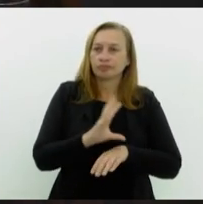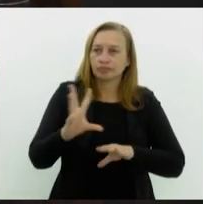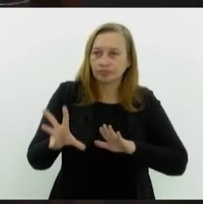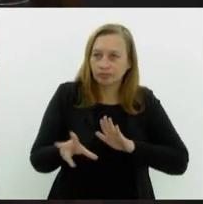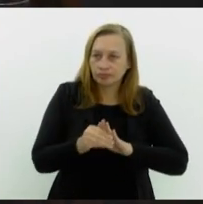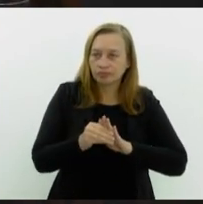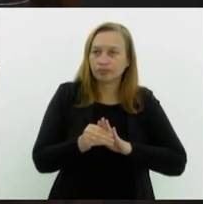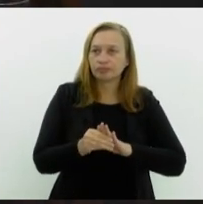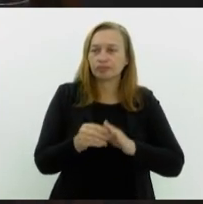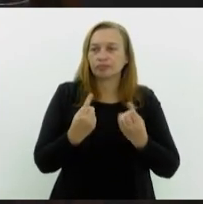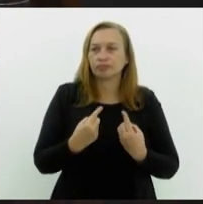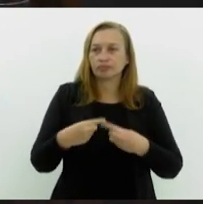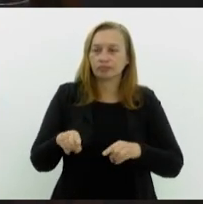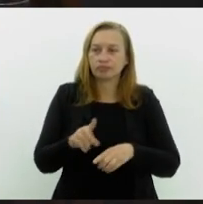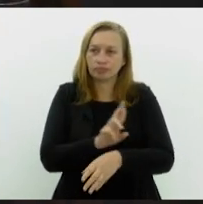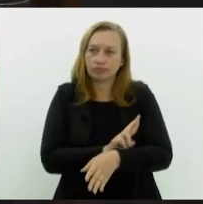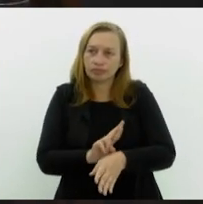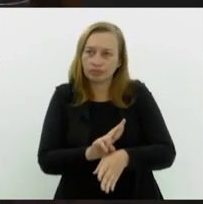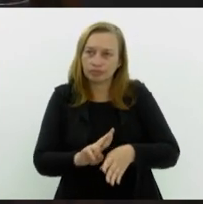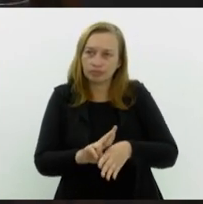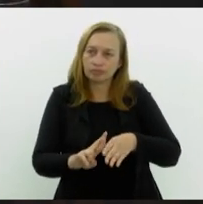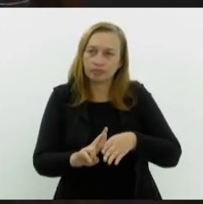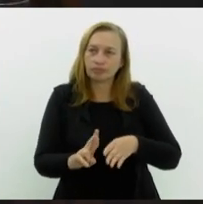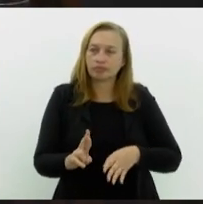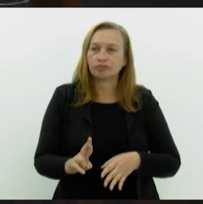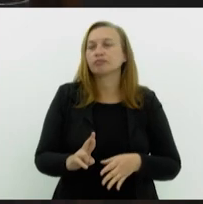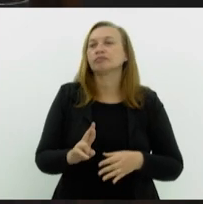de combate à discriminação, preconceito de raça, cor,